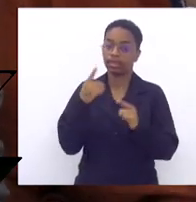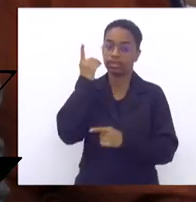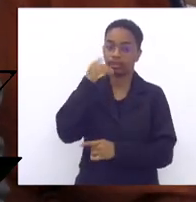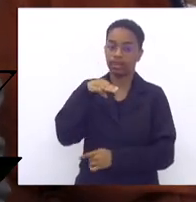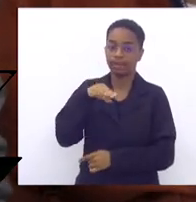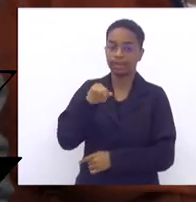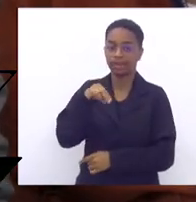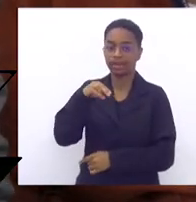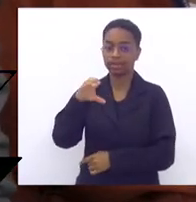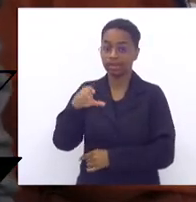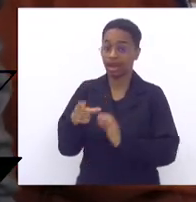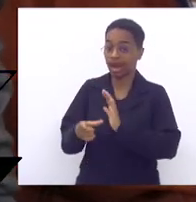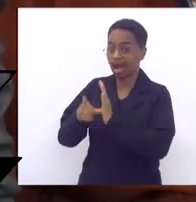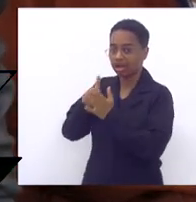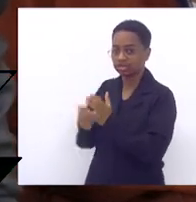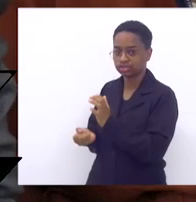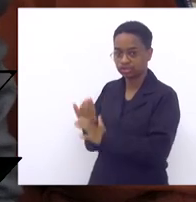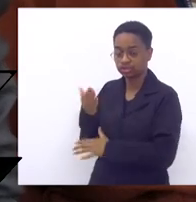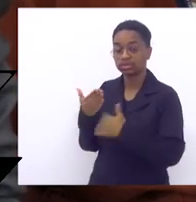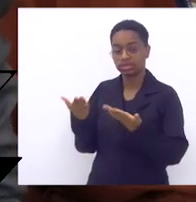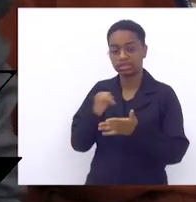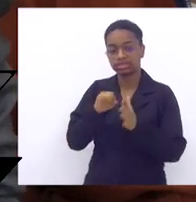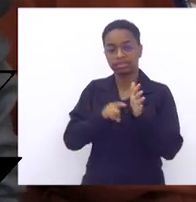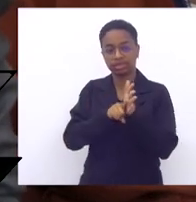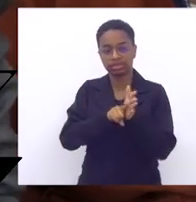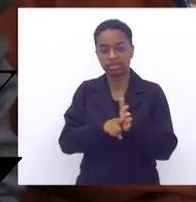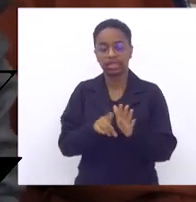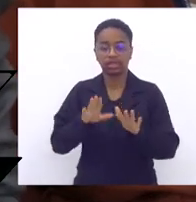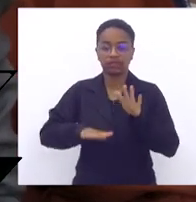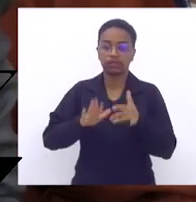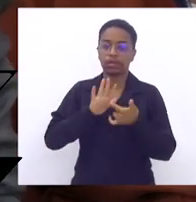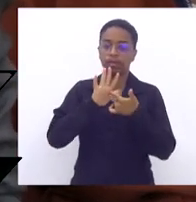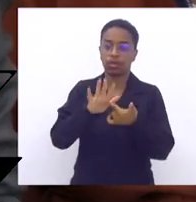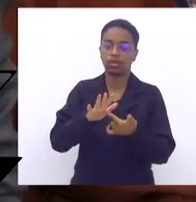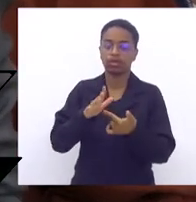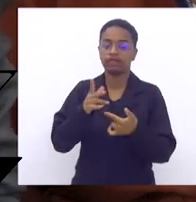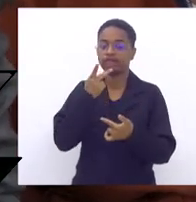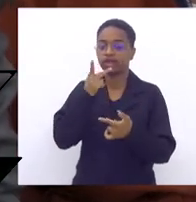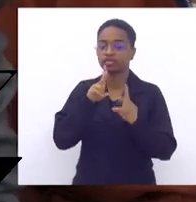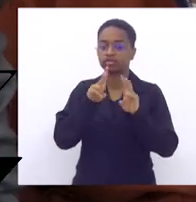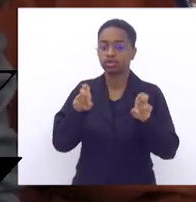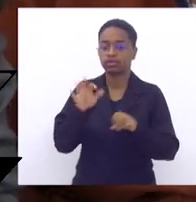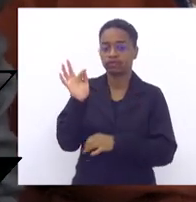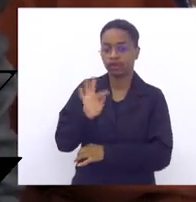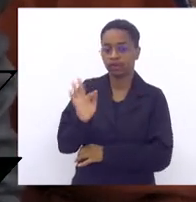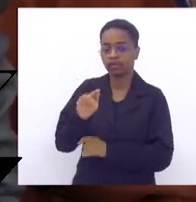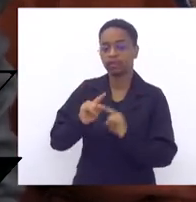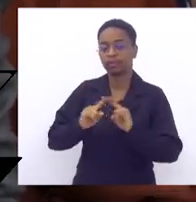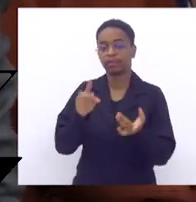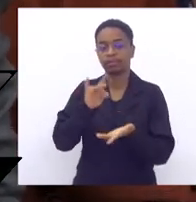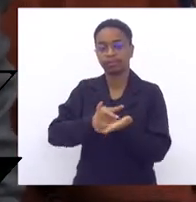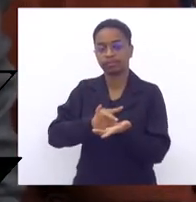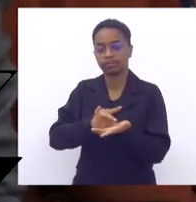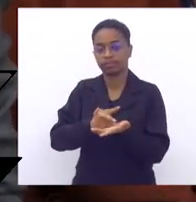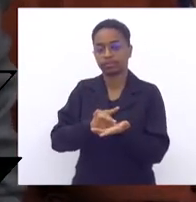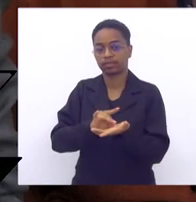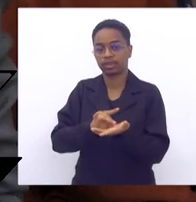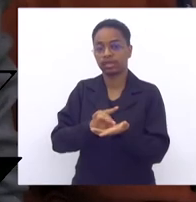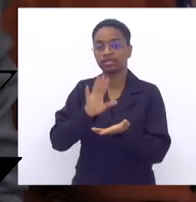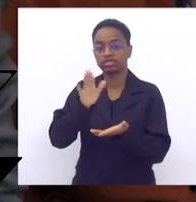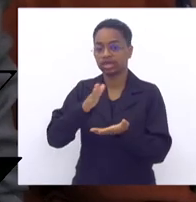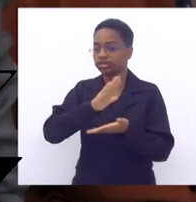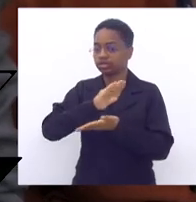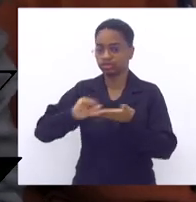Mink é anterior ao meu. Quando consulta a lei, pode ser até que esteja lá fazendo referência ao ensino superior. Mas, na verdade, essa parte da lei foi